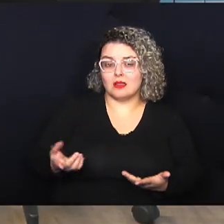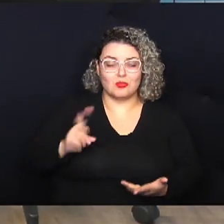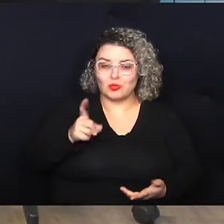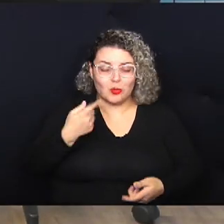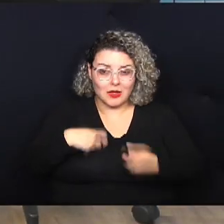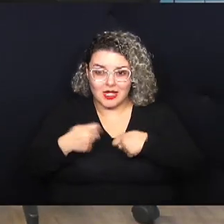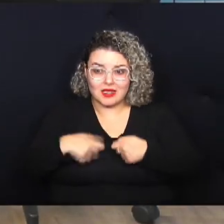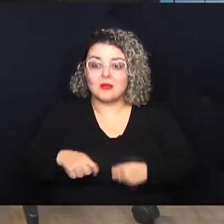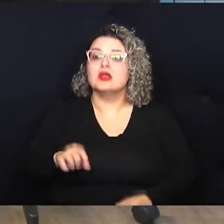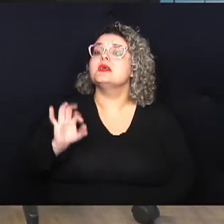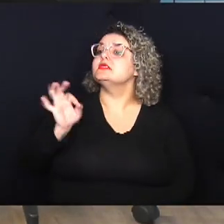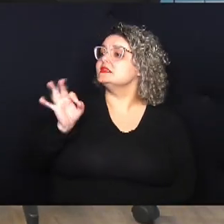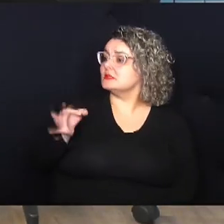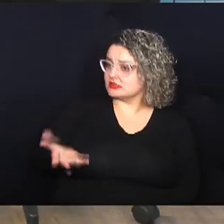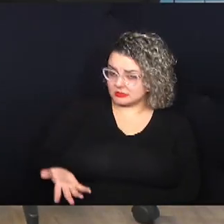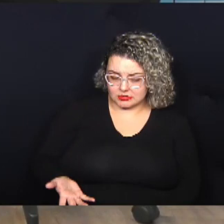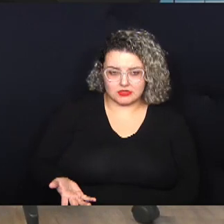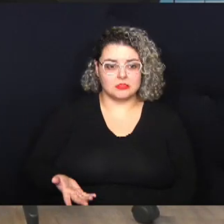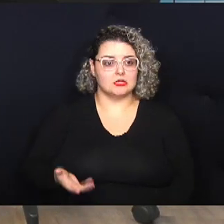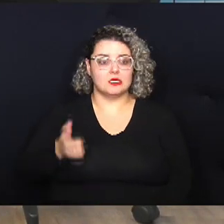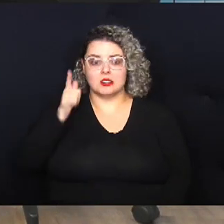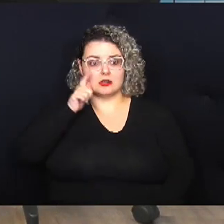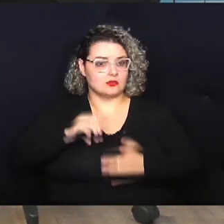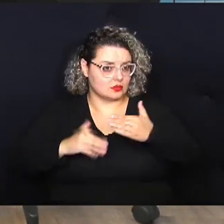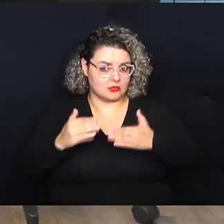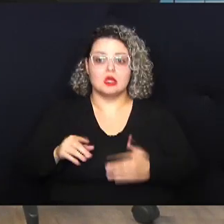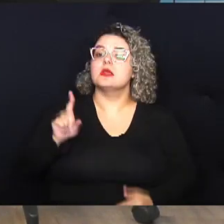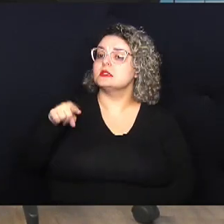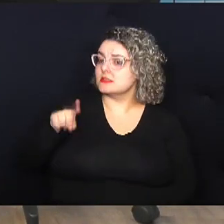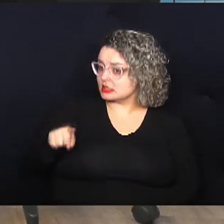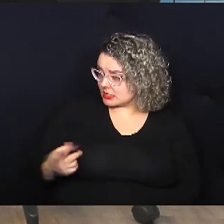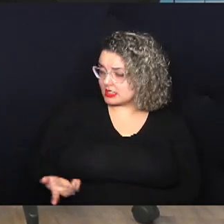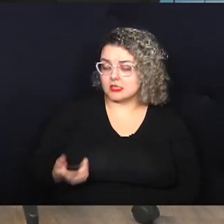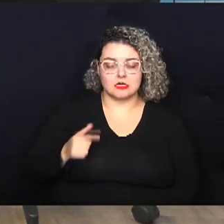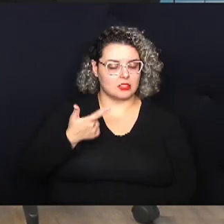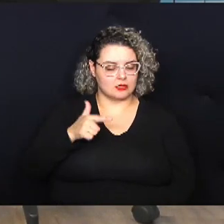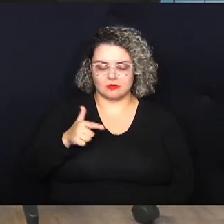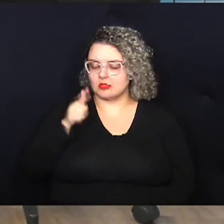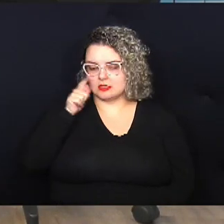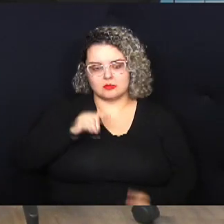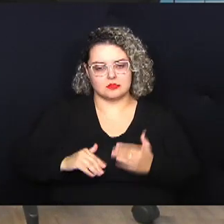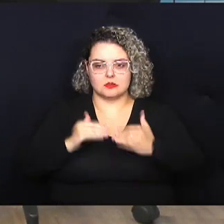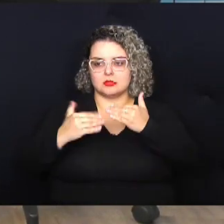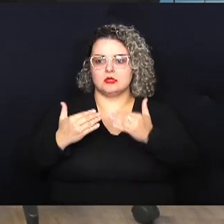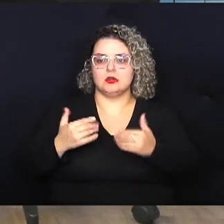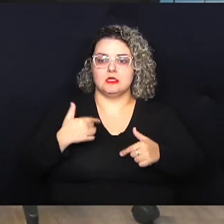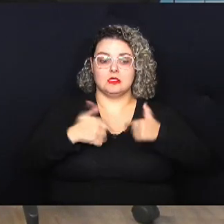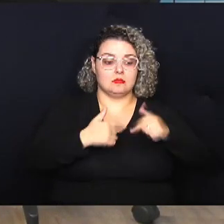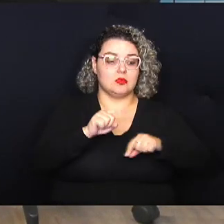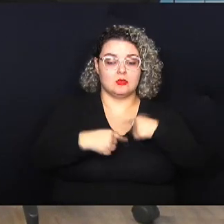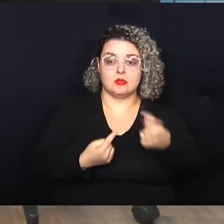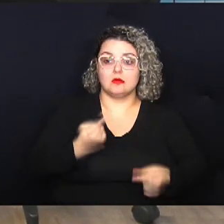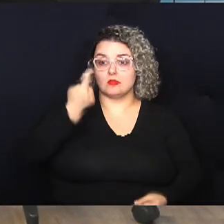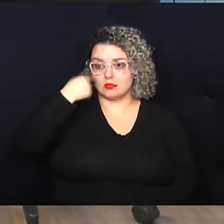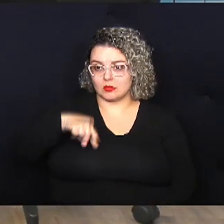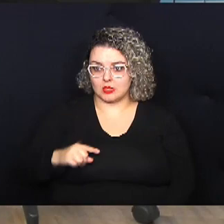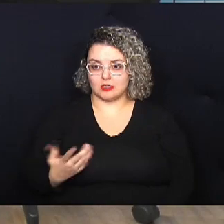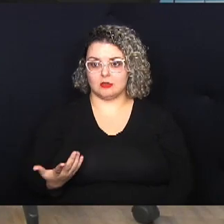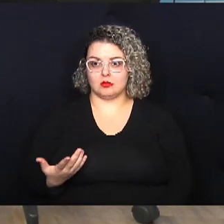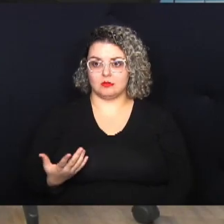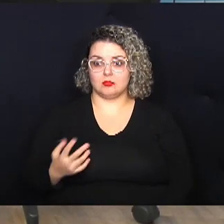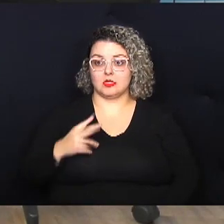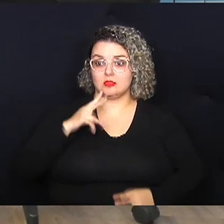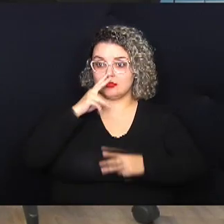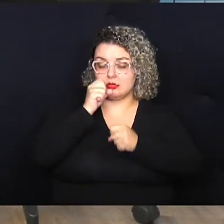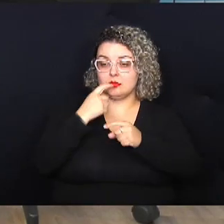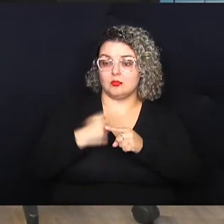para administração, e aí ela não consegue desenvolver. Ela não vai desenvolver, e muitas vezes você põe ela para trabalhar com outras pessoas que têm um perfil mais forte, porque